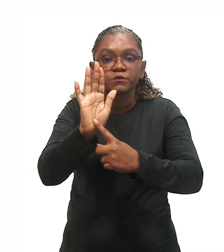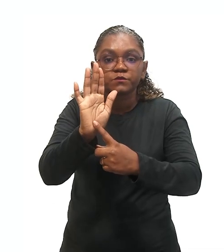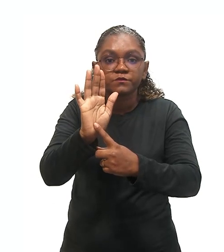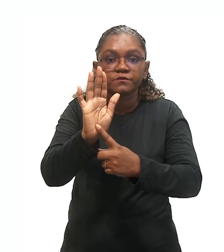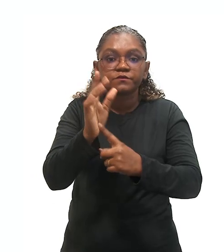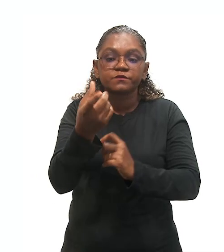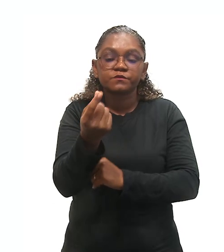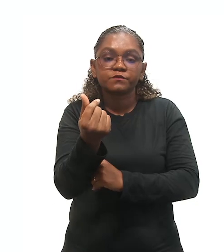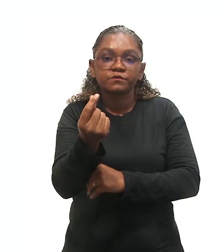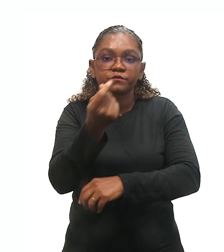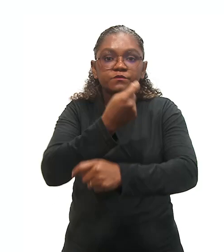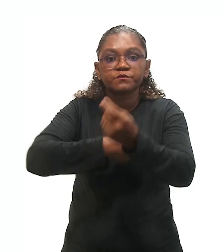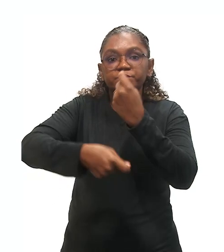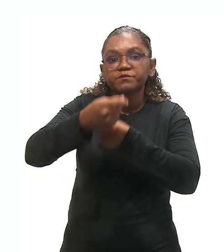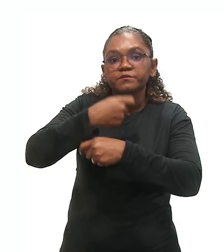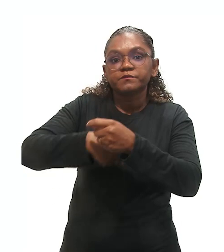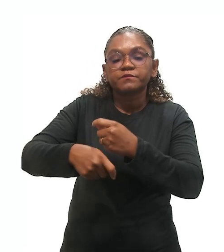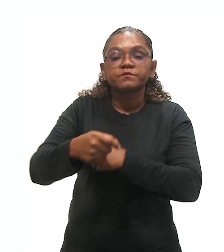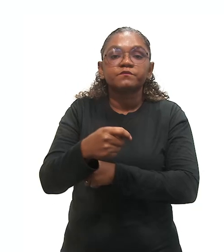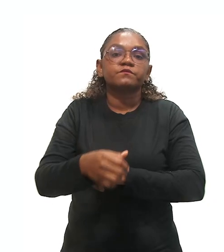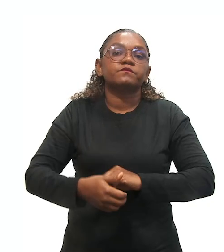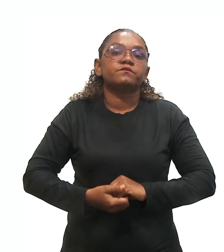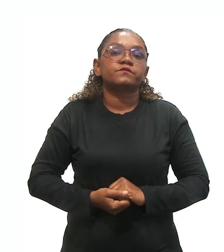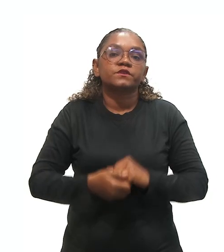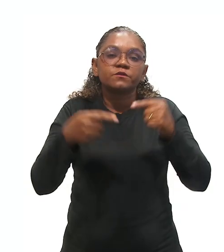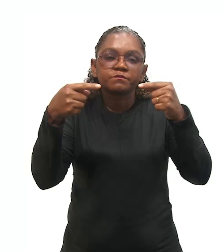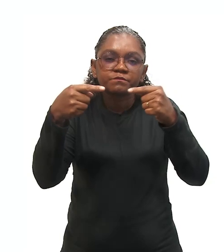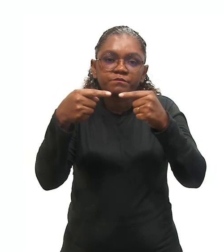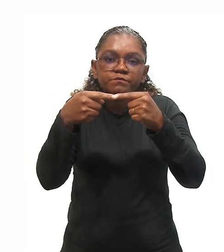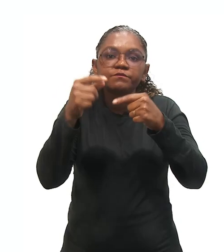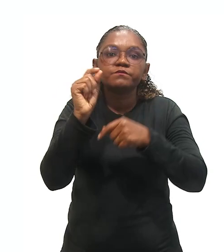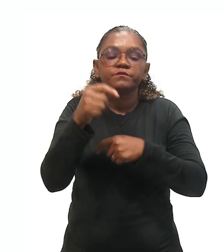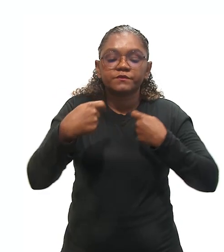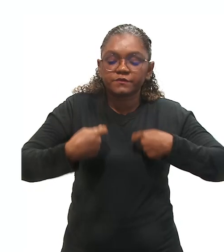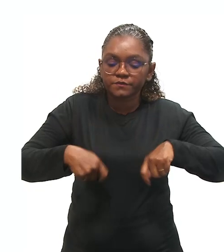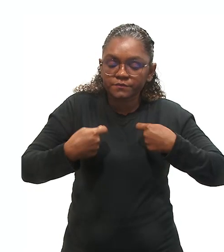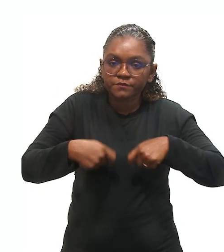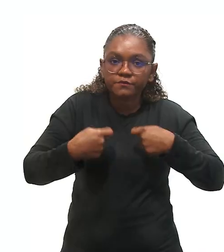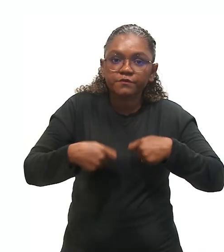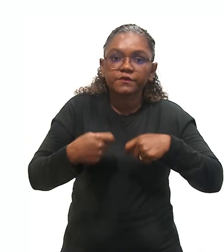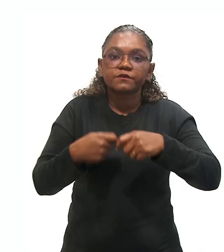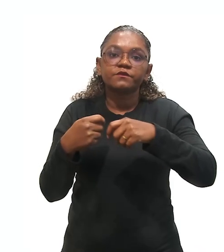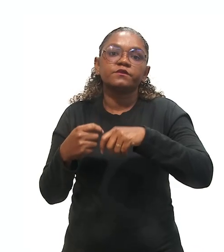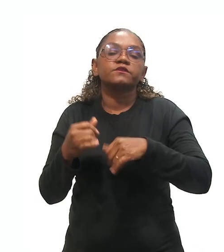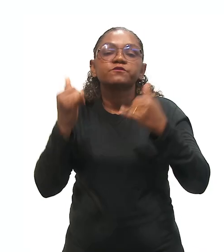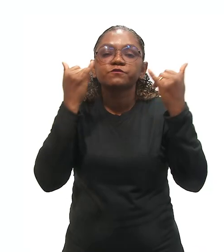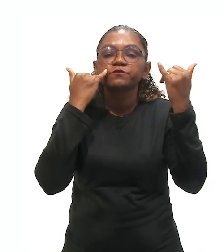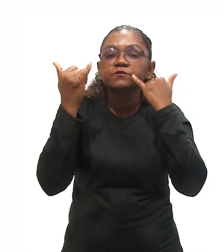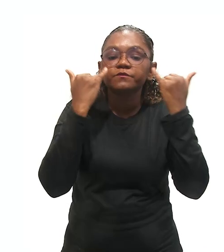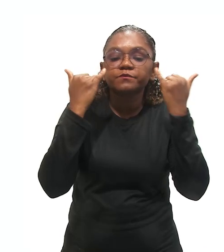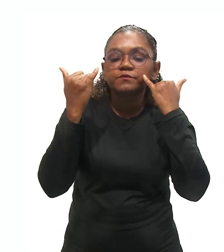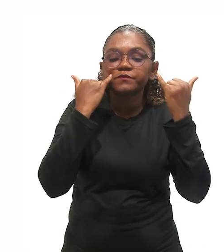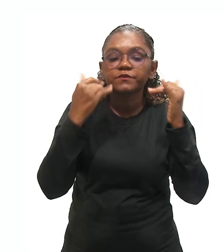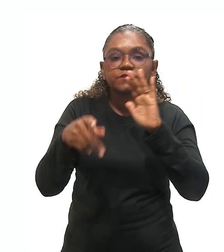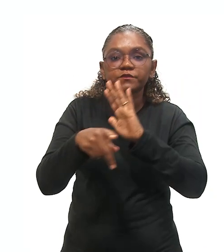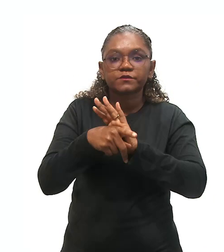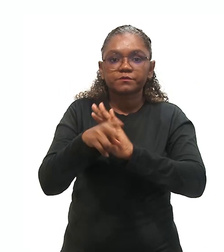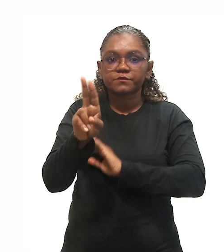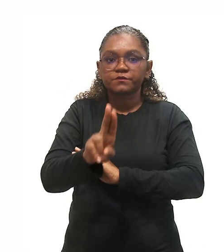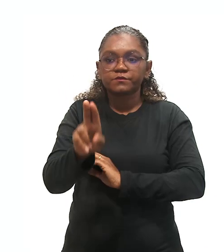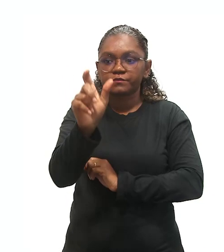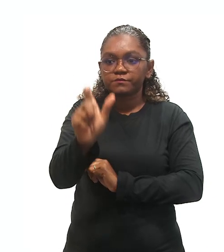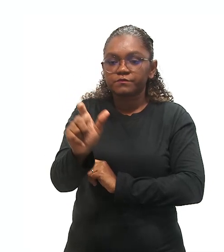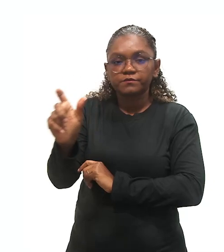demonstrações contábeis de acordo com as necessidades das informações dos